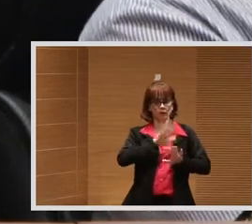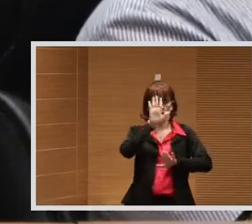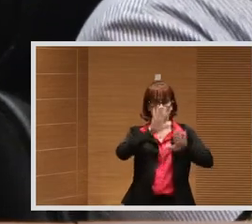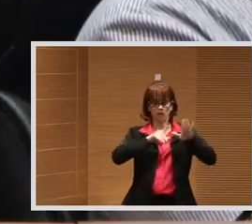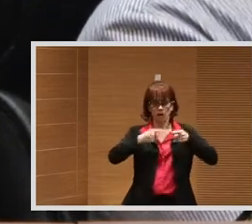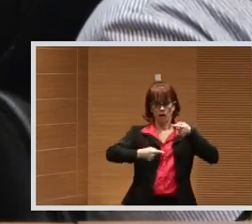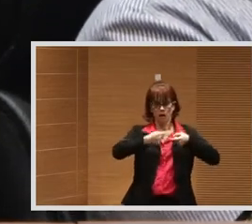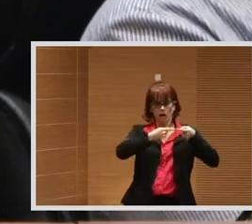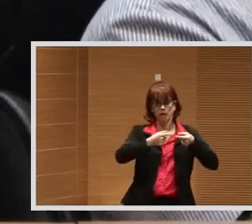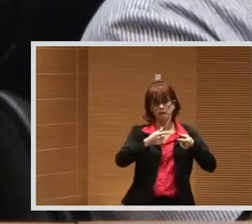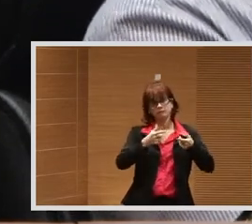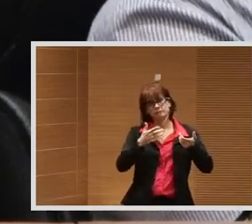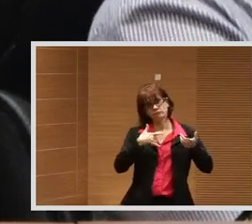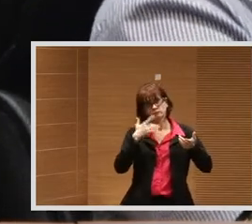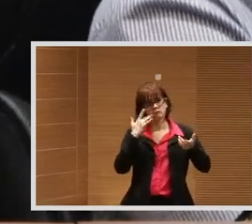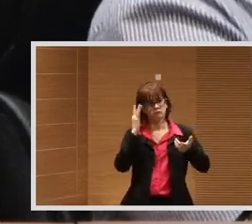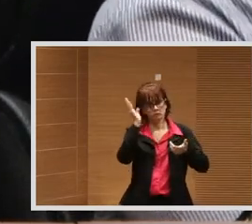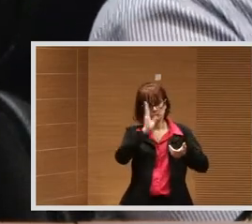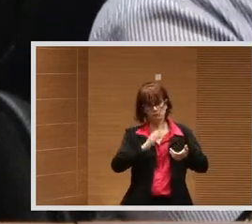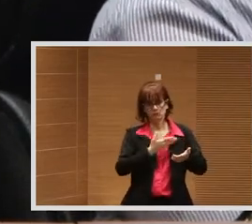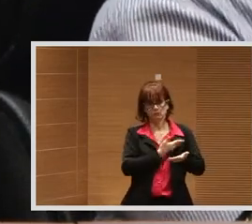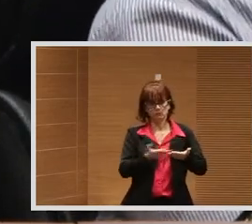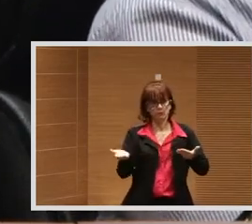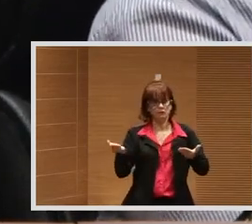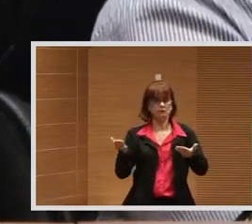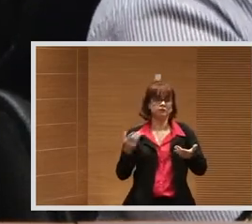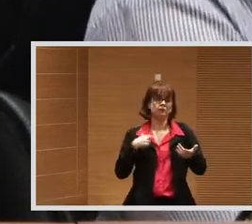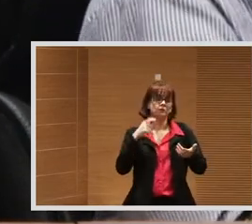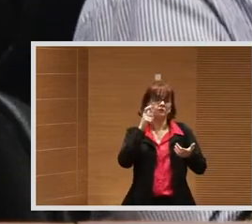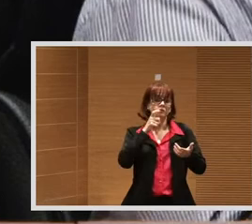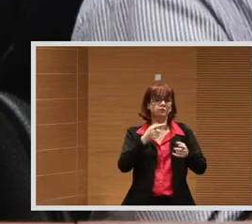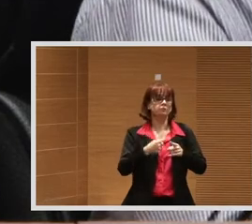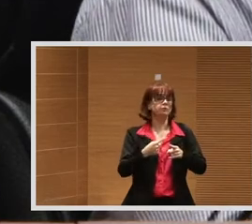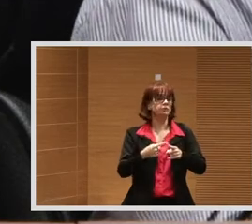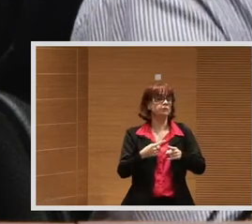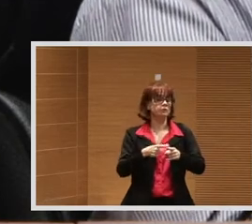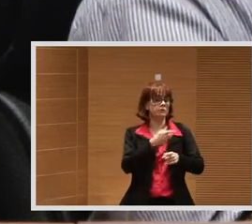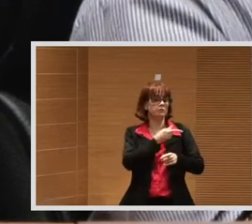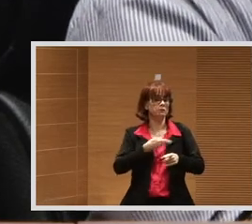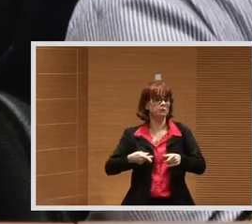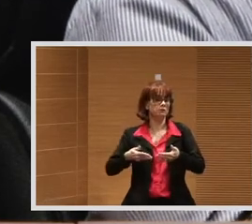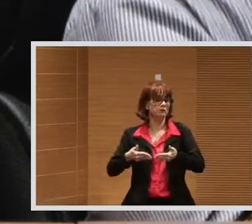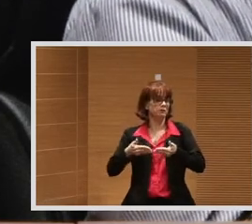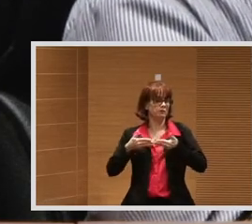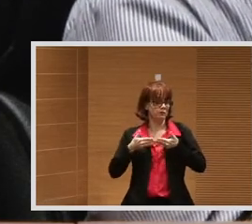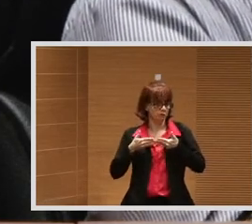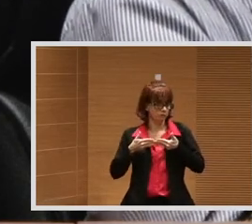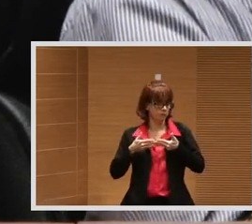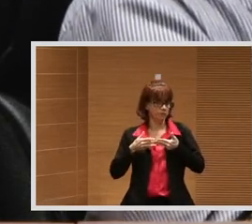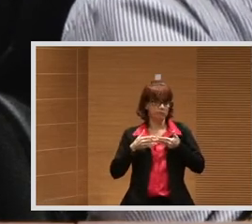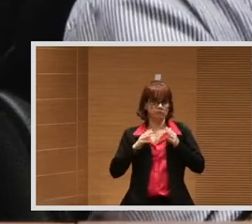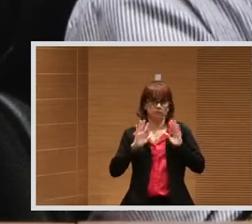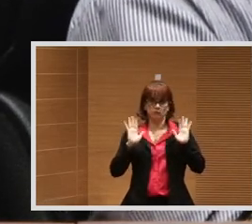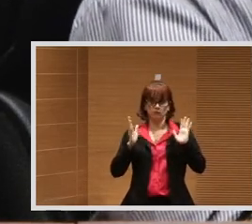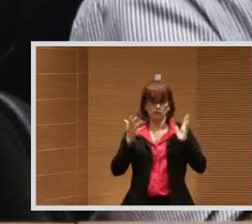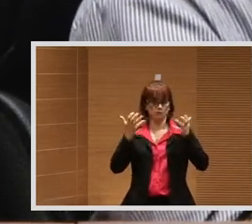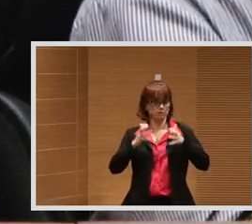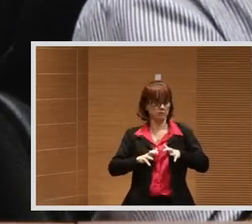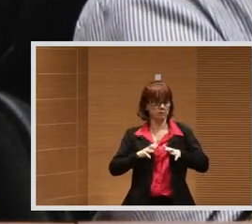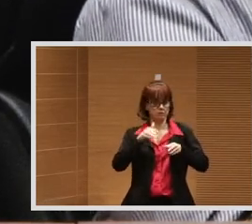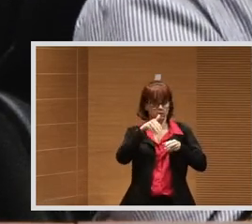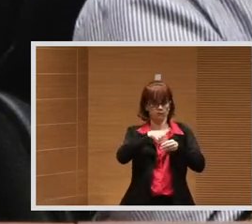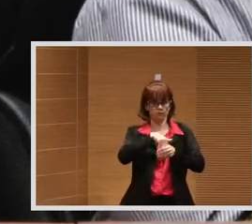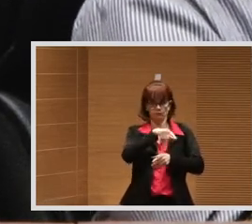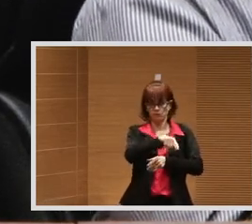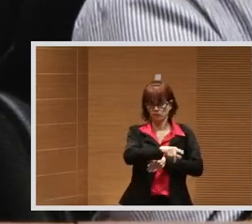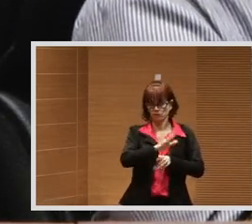que o Brasil perde, e é curioso porque o nosso presidente eleito se absteve na votação da convenção, então, que cenário que guarda para o